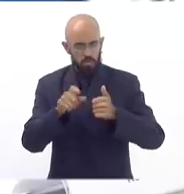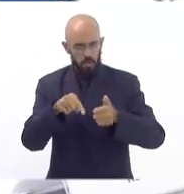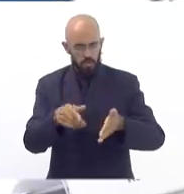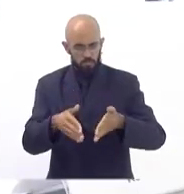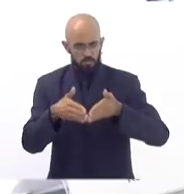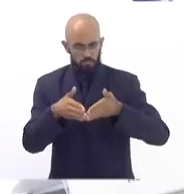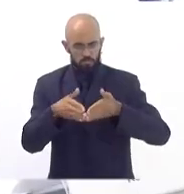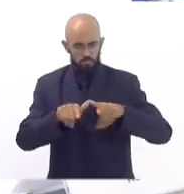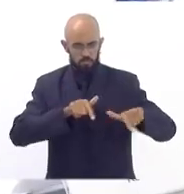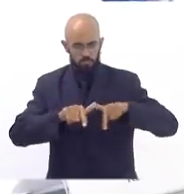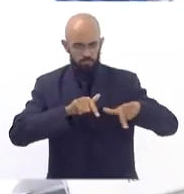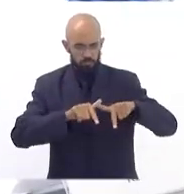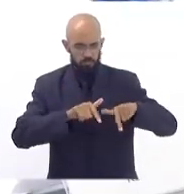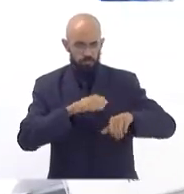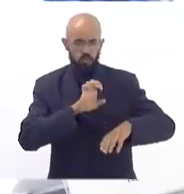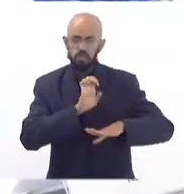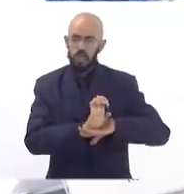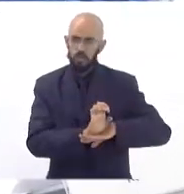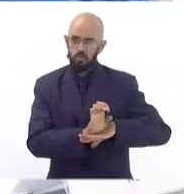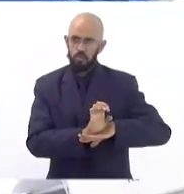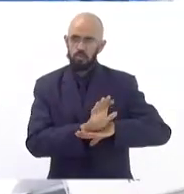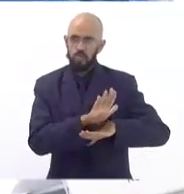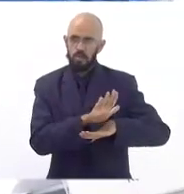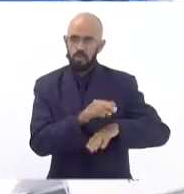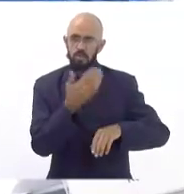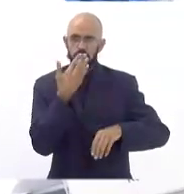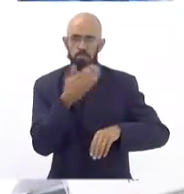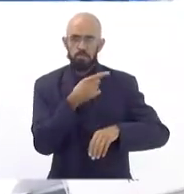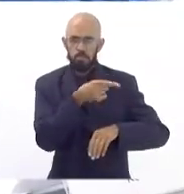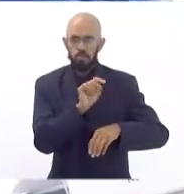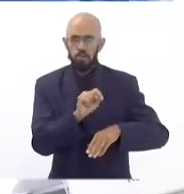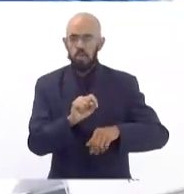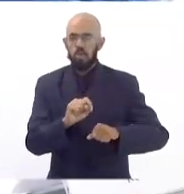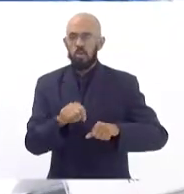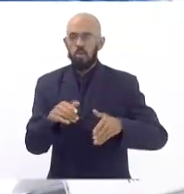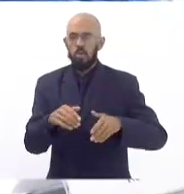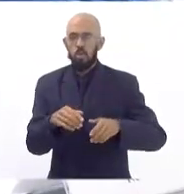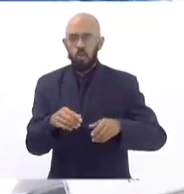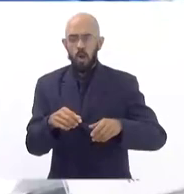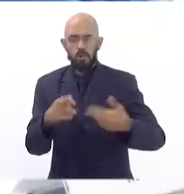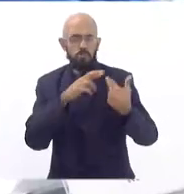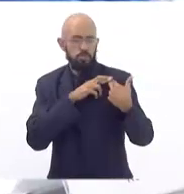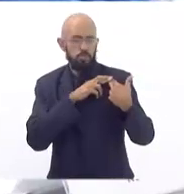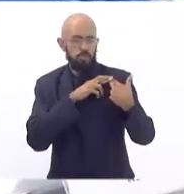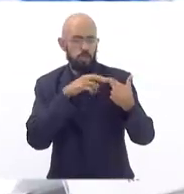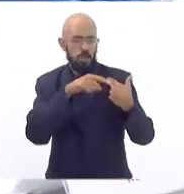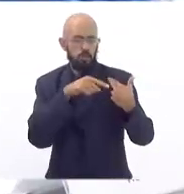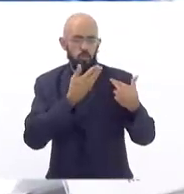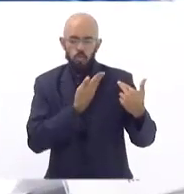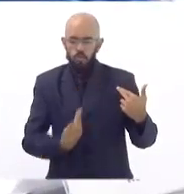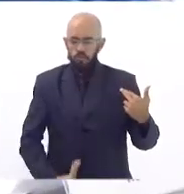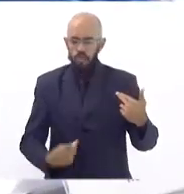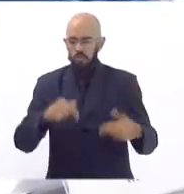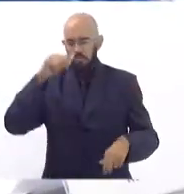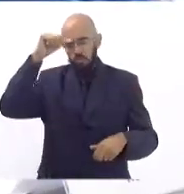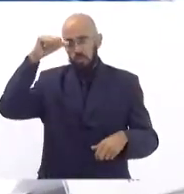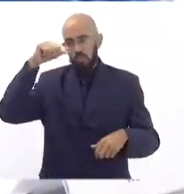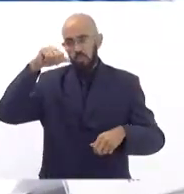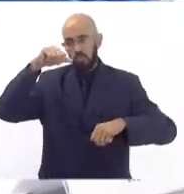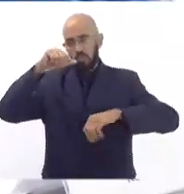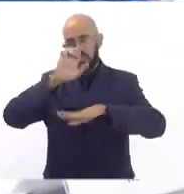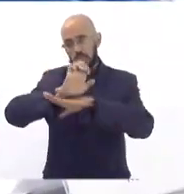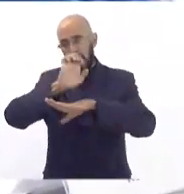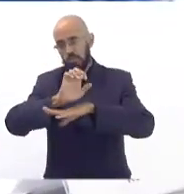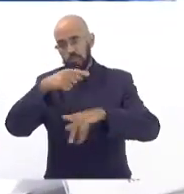então colocar agora começar a colocar no colo do Governo do Estado a responsabilidade de sistema todo porque se existe a concessão